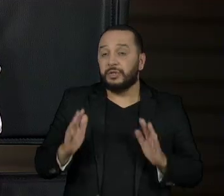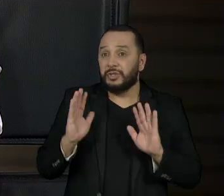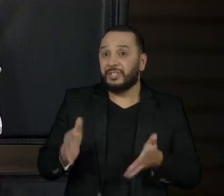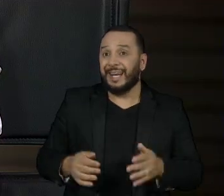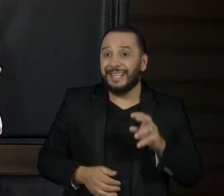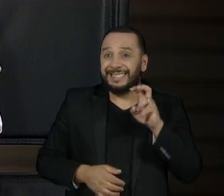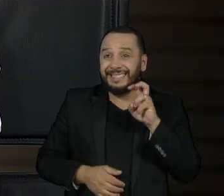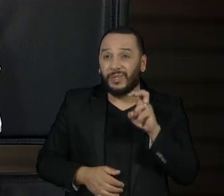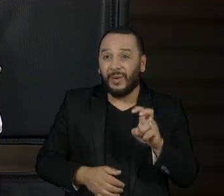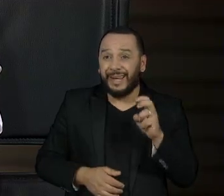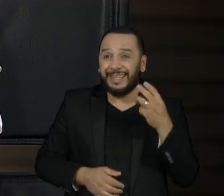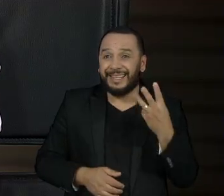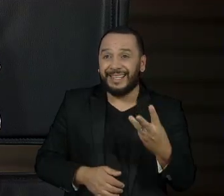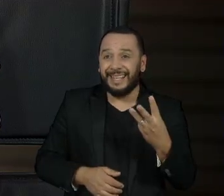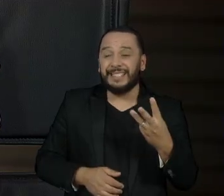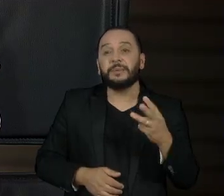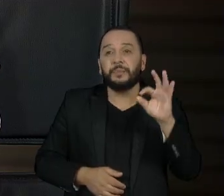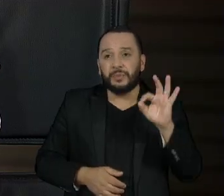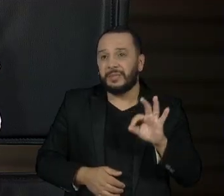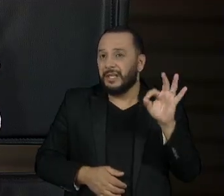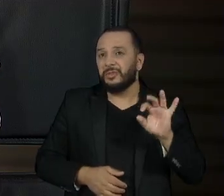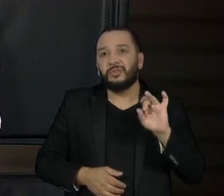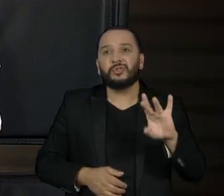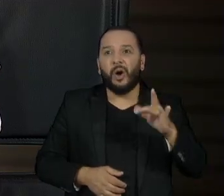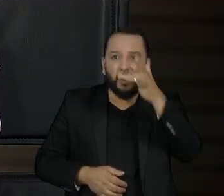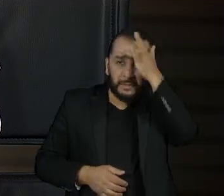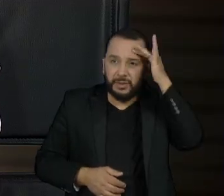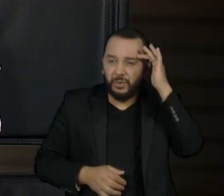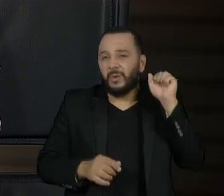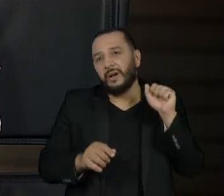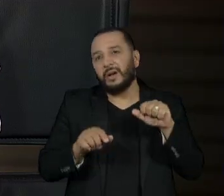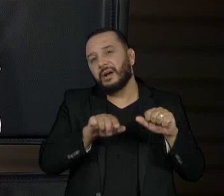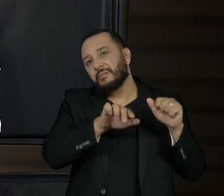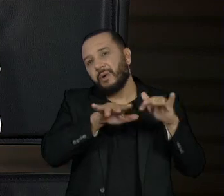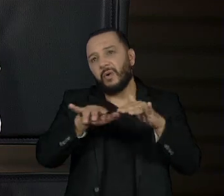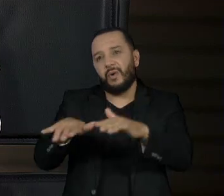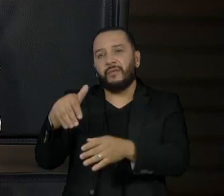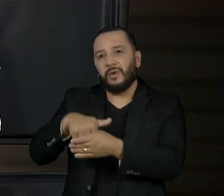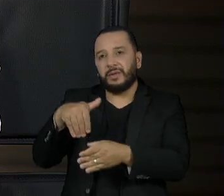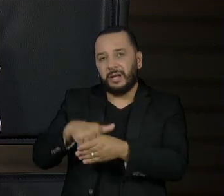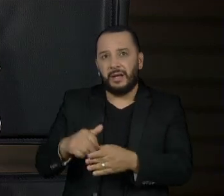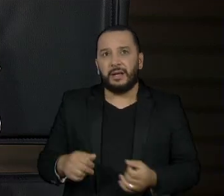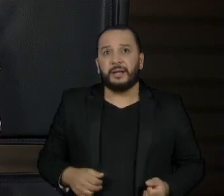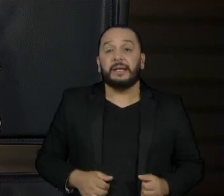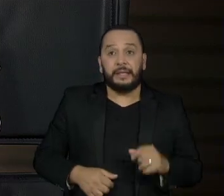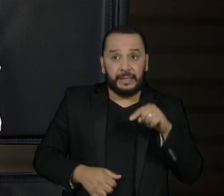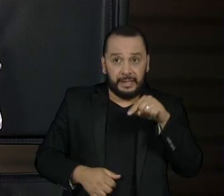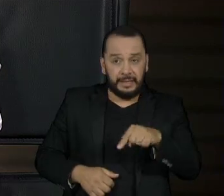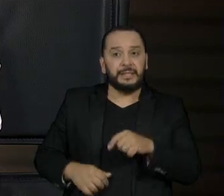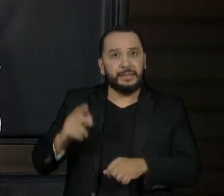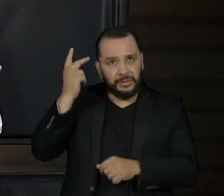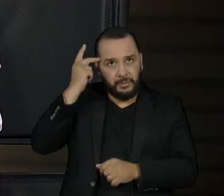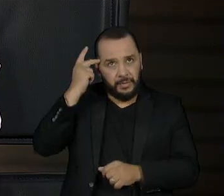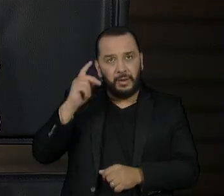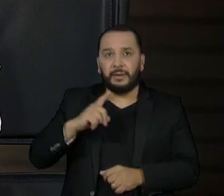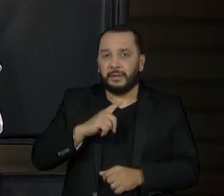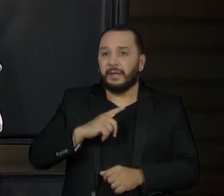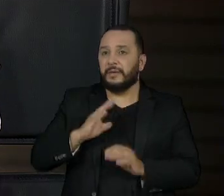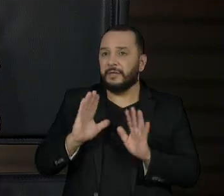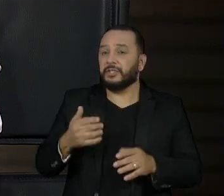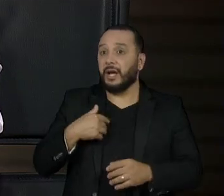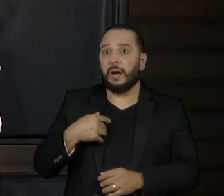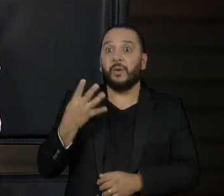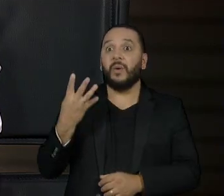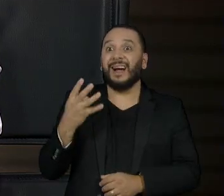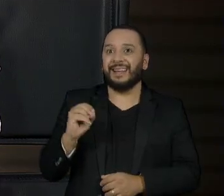53% das eleitoras e dos eleitores indo às urnas, né, e aqui em São Paulo a gente teve 40% de abstenção. Então, quando a gente soma